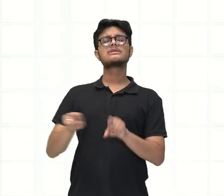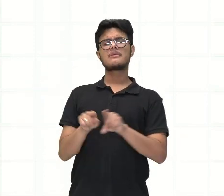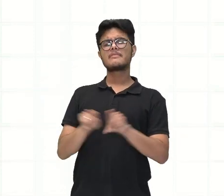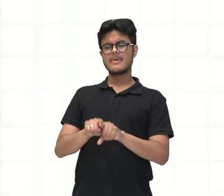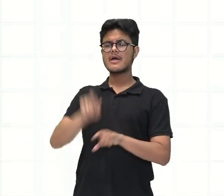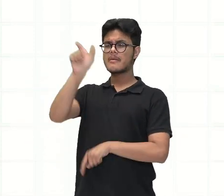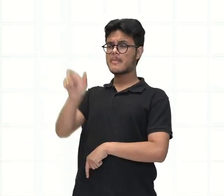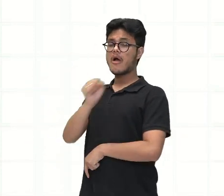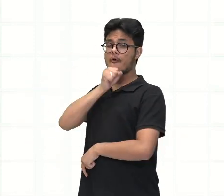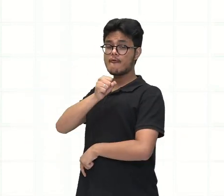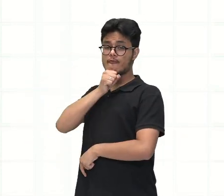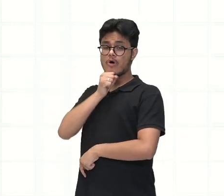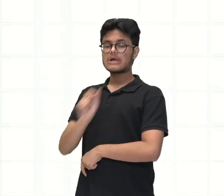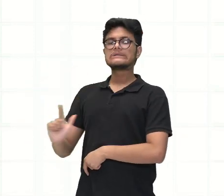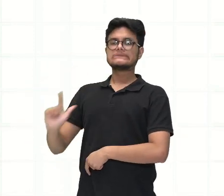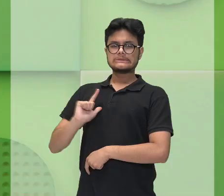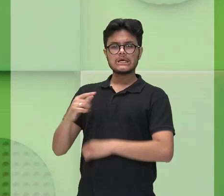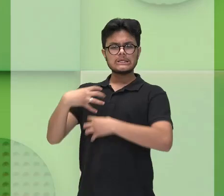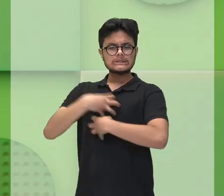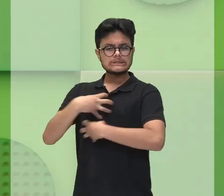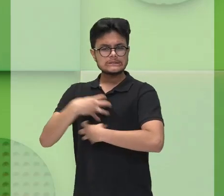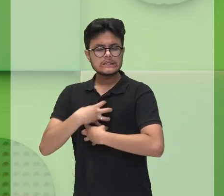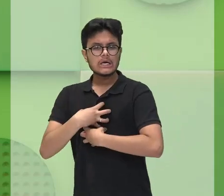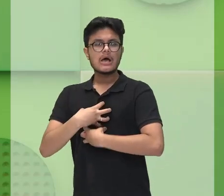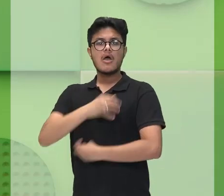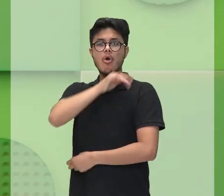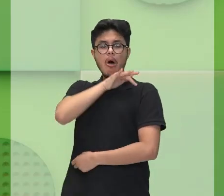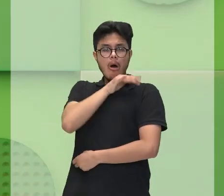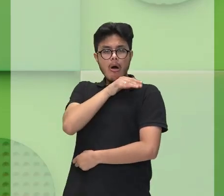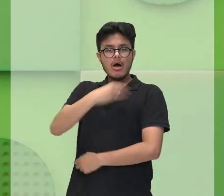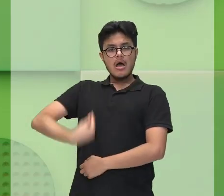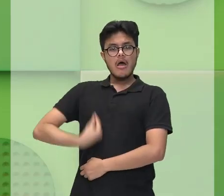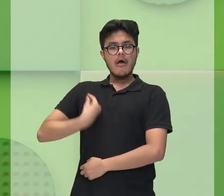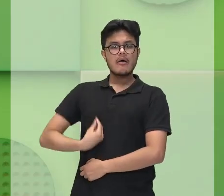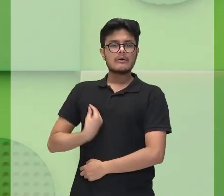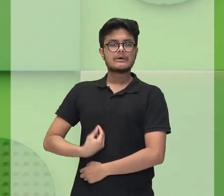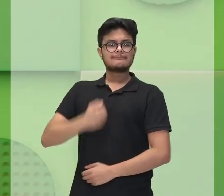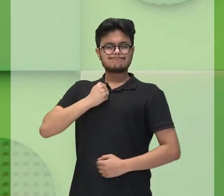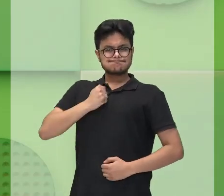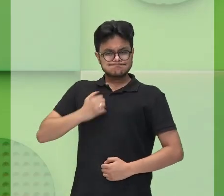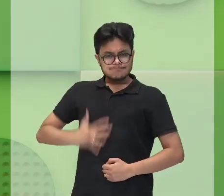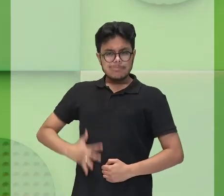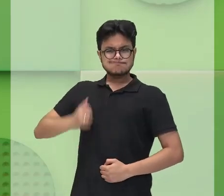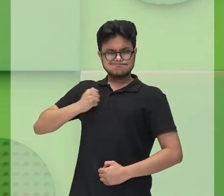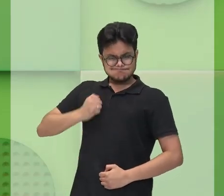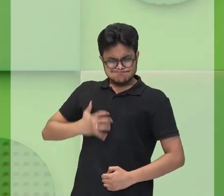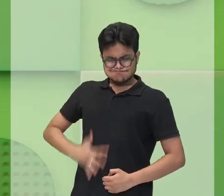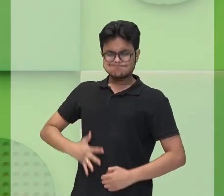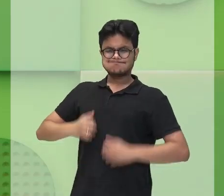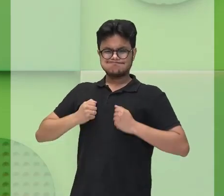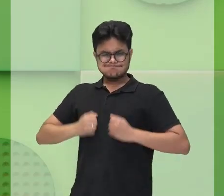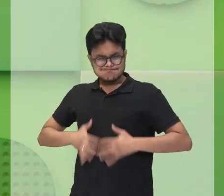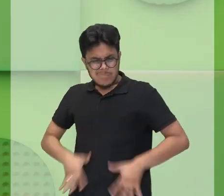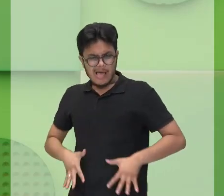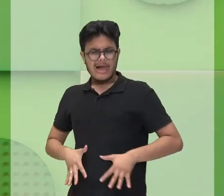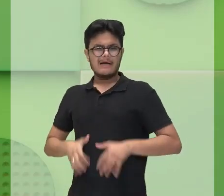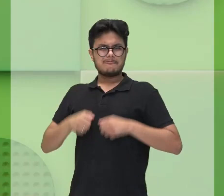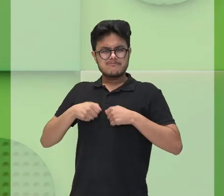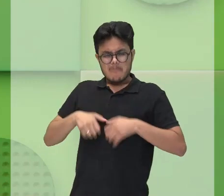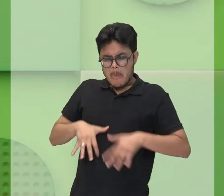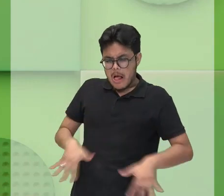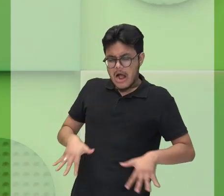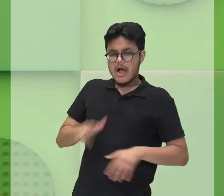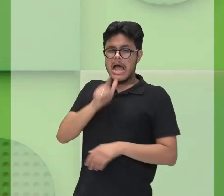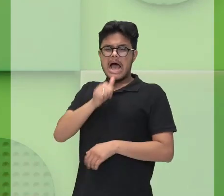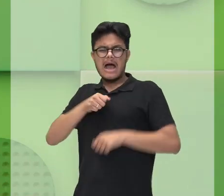idosos estão muito fragilizados à diarreia. Essa diarreia aquosa